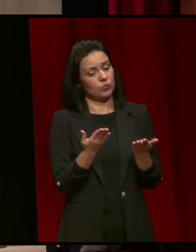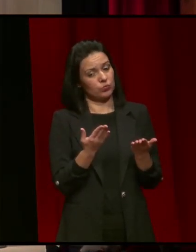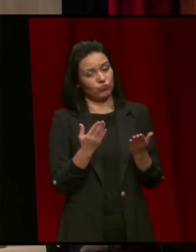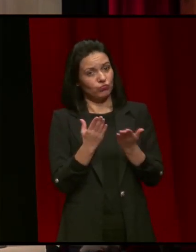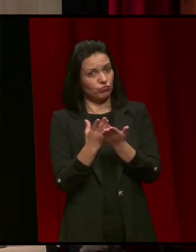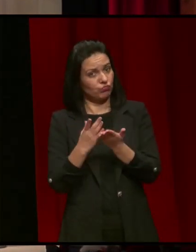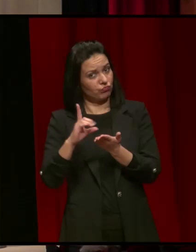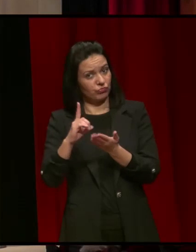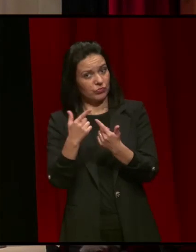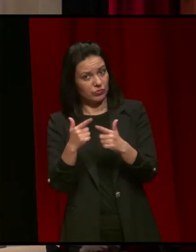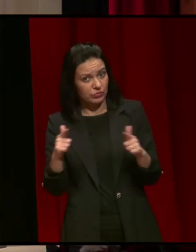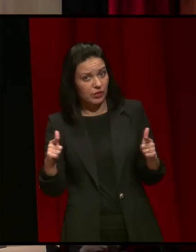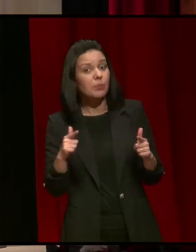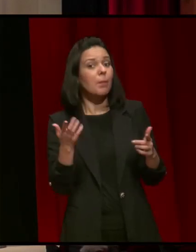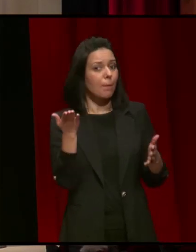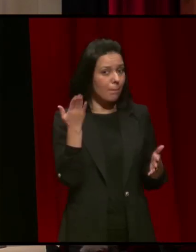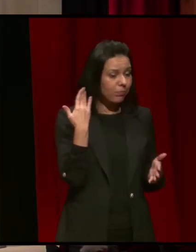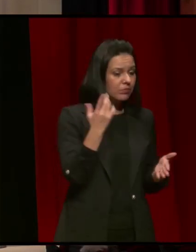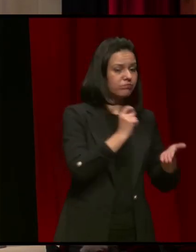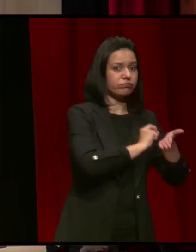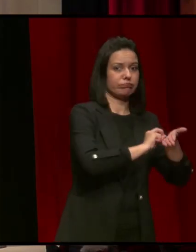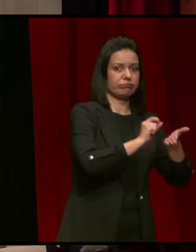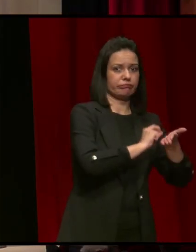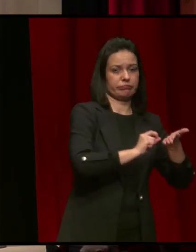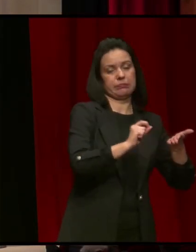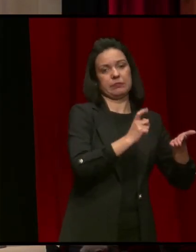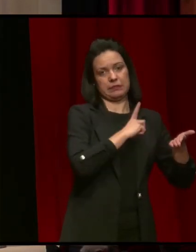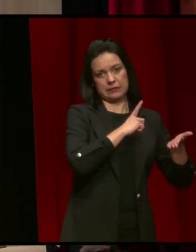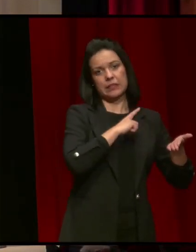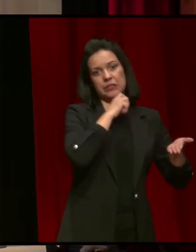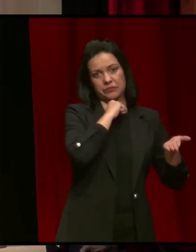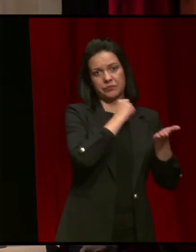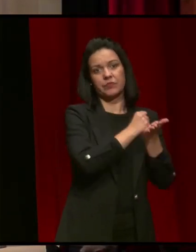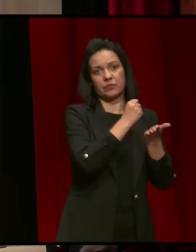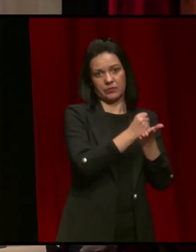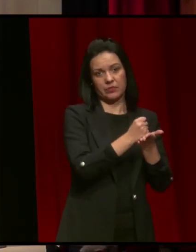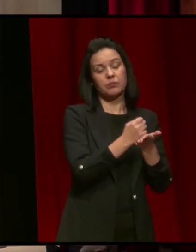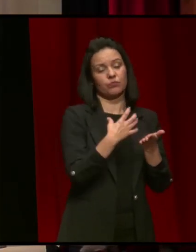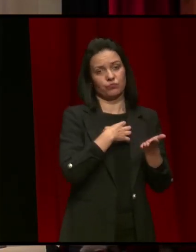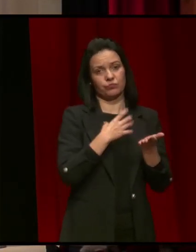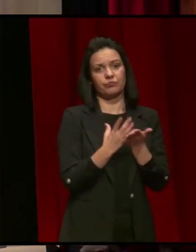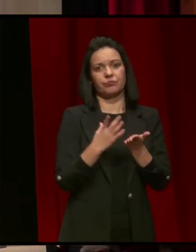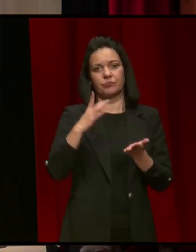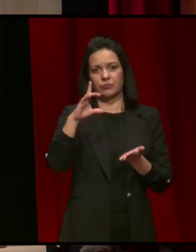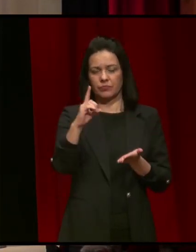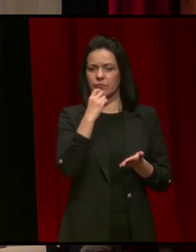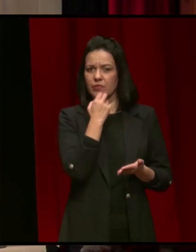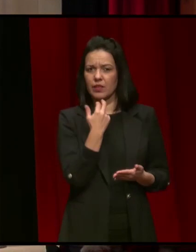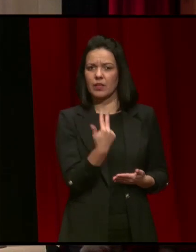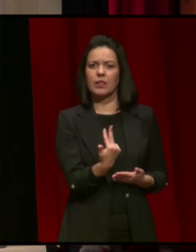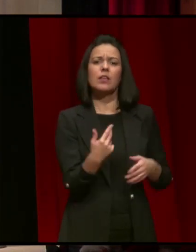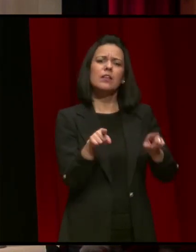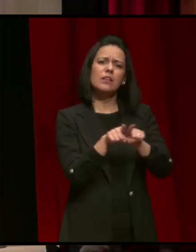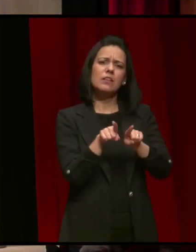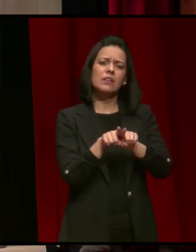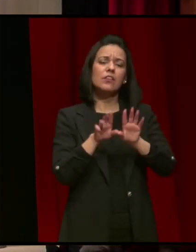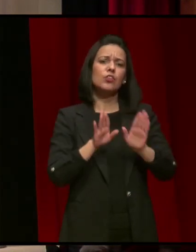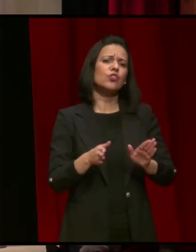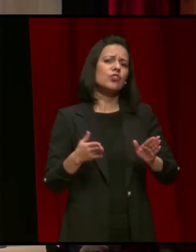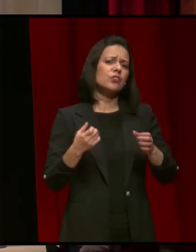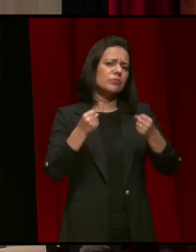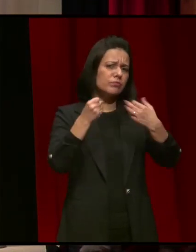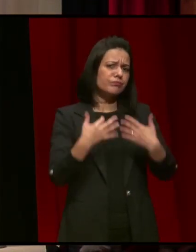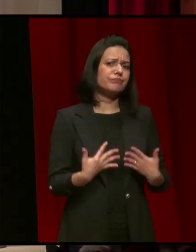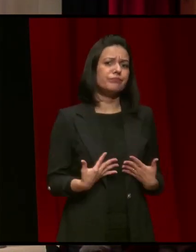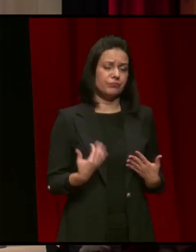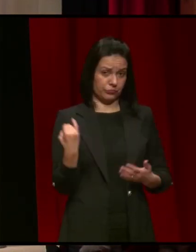diferente do hebraico bíblico. Mas são línguas da Bíblia. E o pastor Paulo lembrou uma coisa importante quando nós falamos